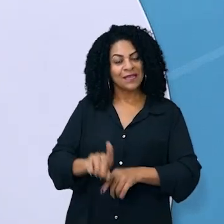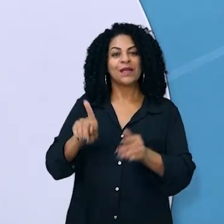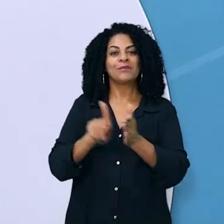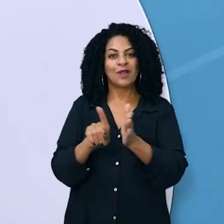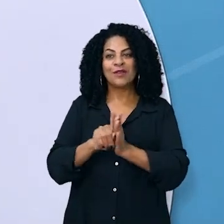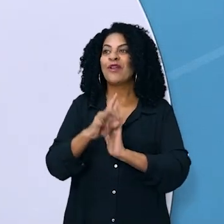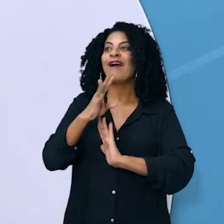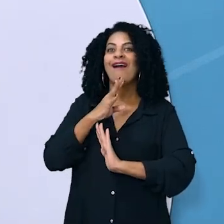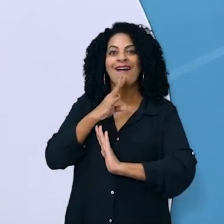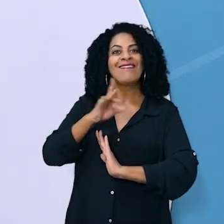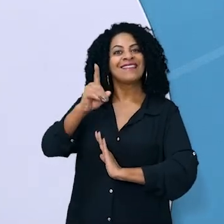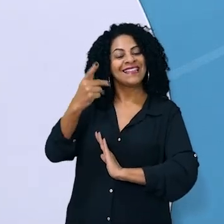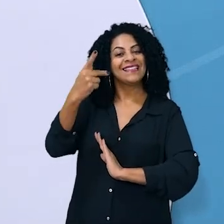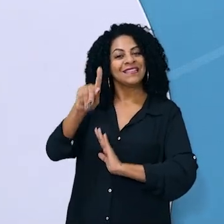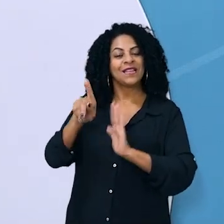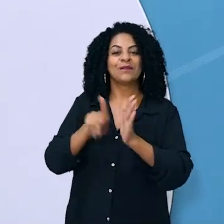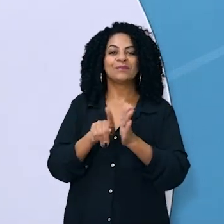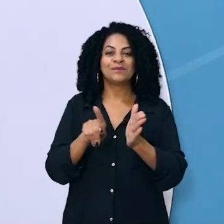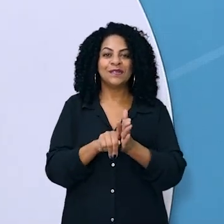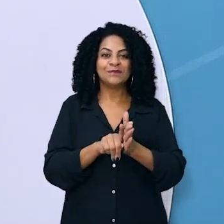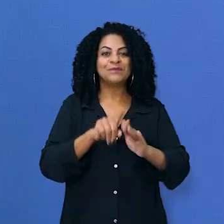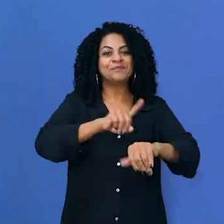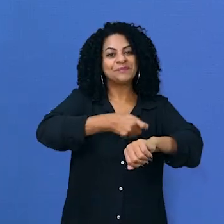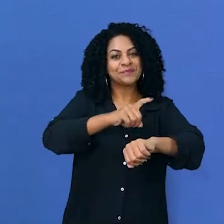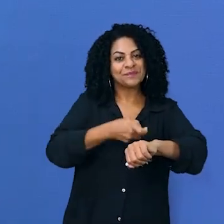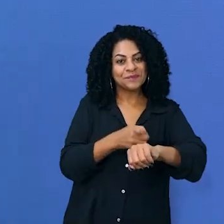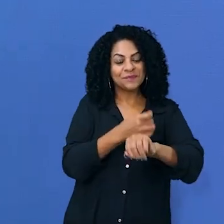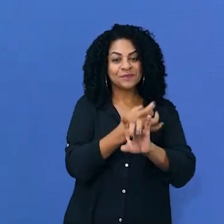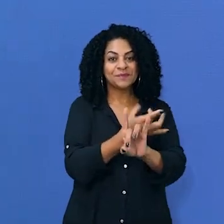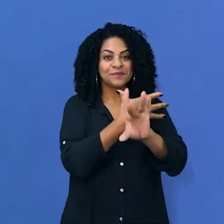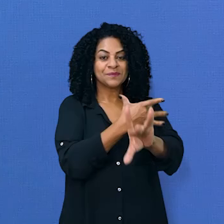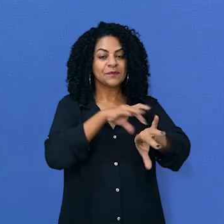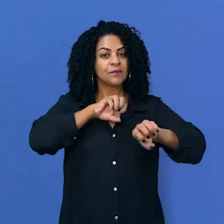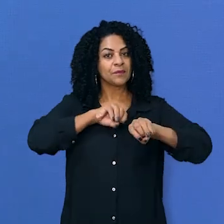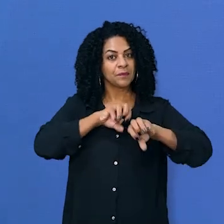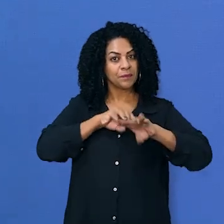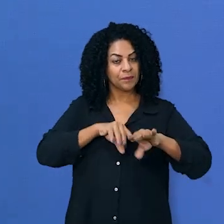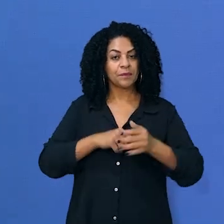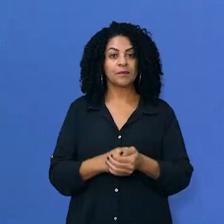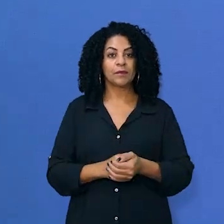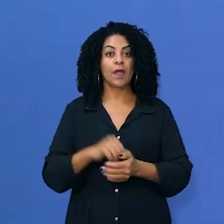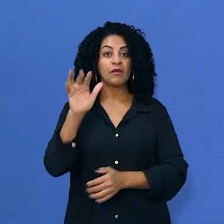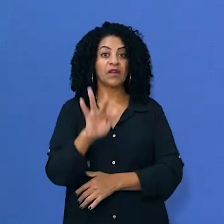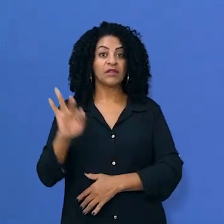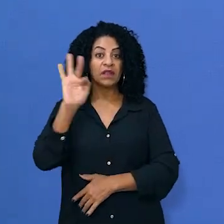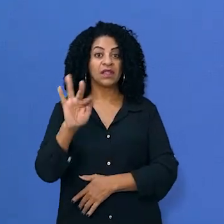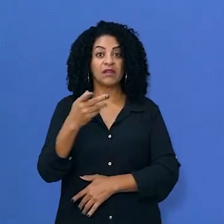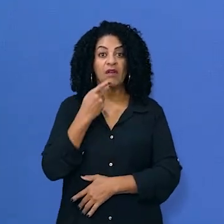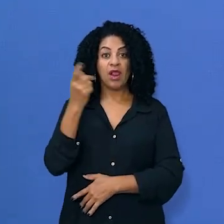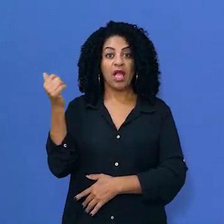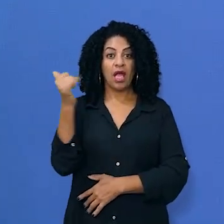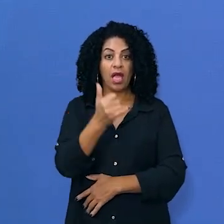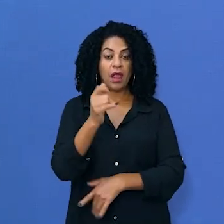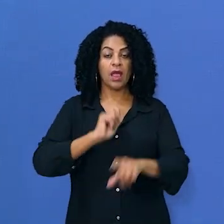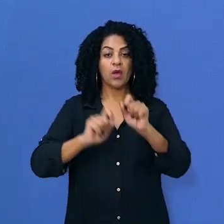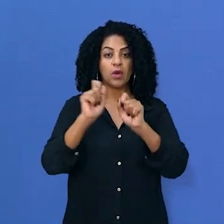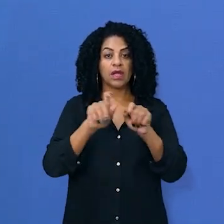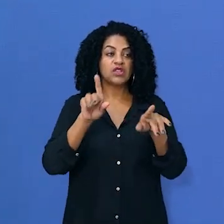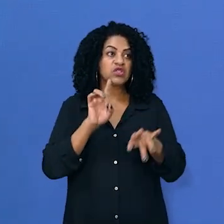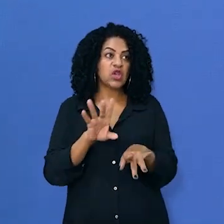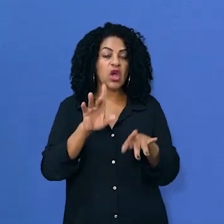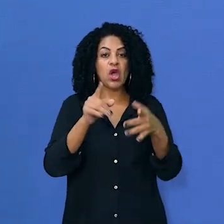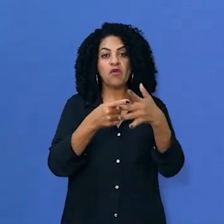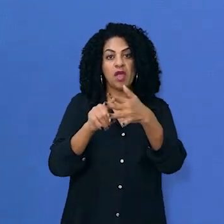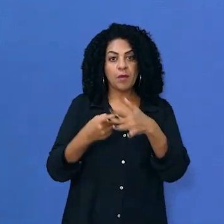extras realizadas em plataforma de ensino à distância. A faculdade onde ela trabalhava alegou que houve apenas alteração das